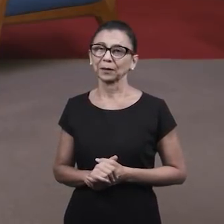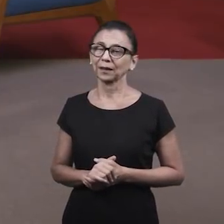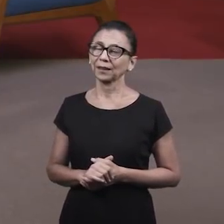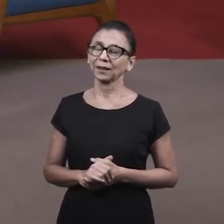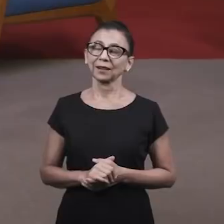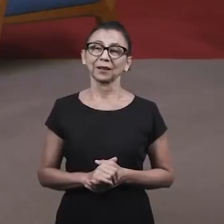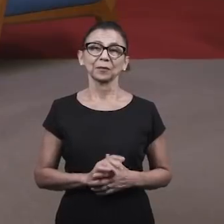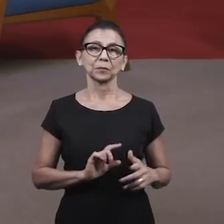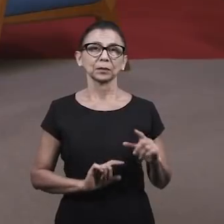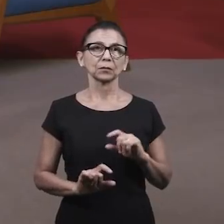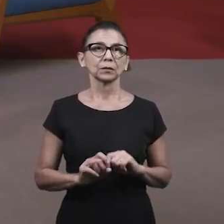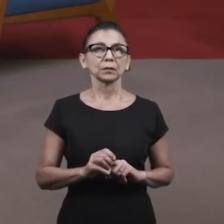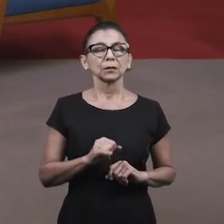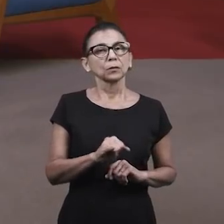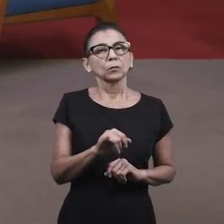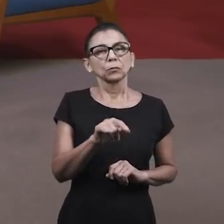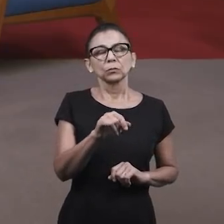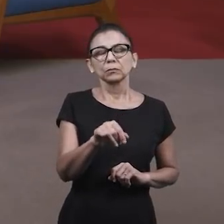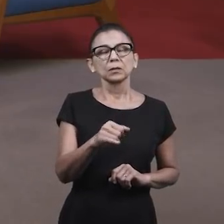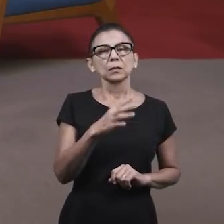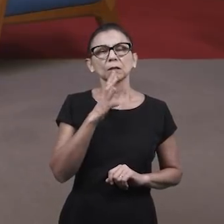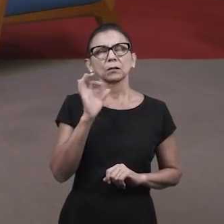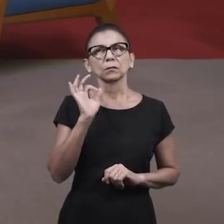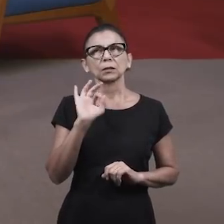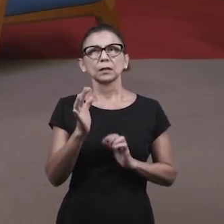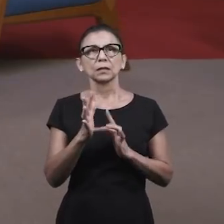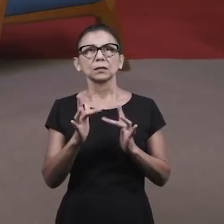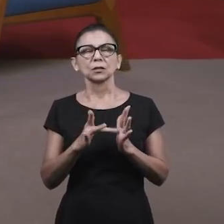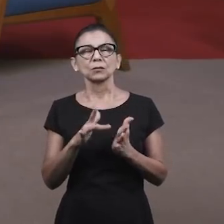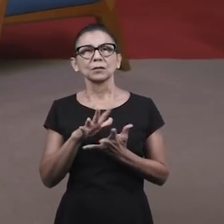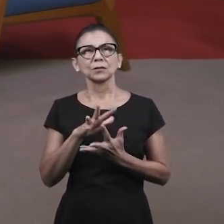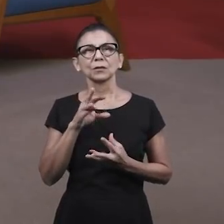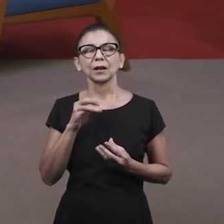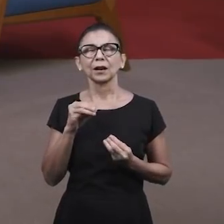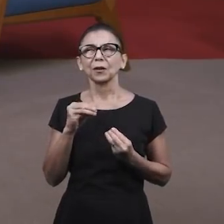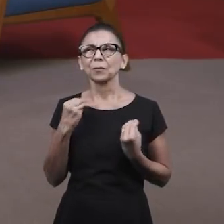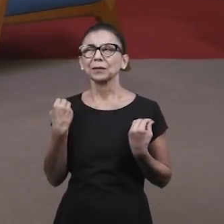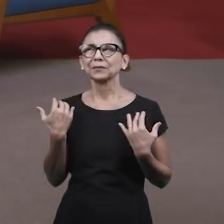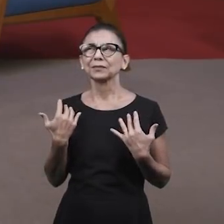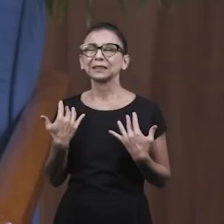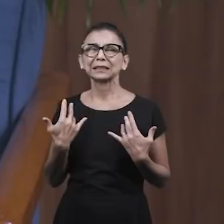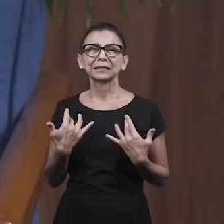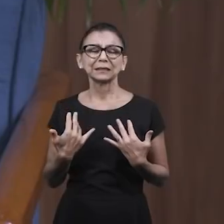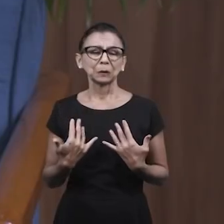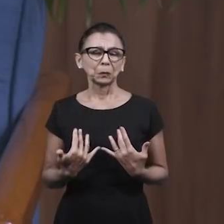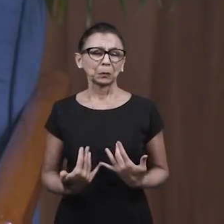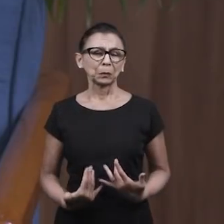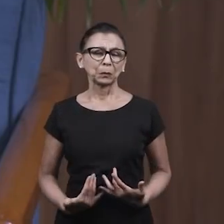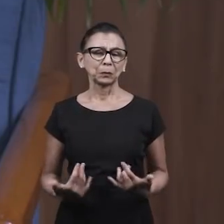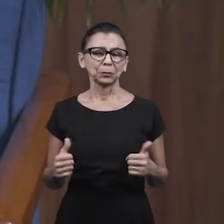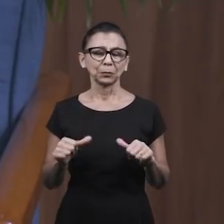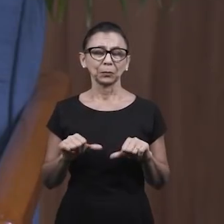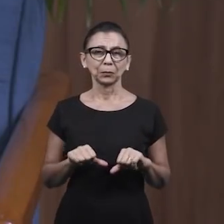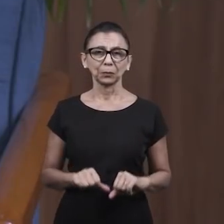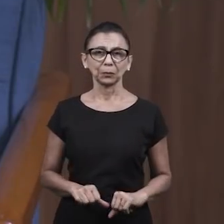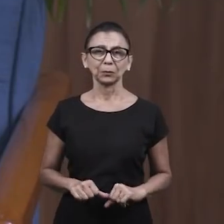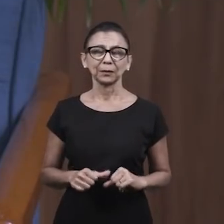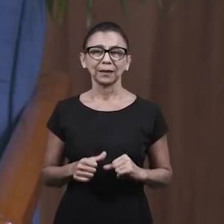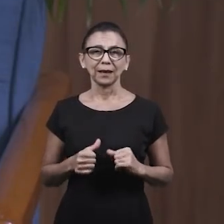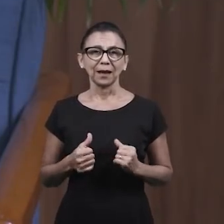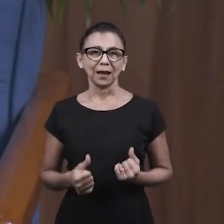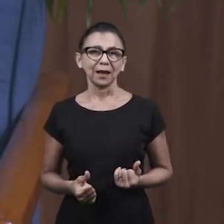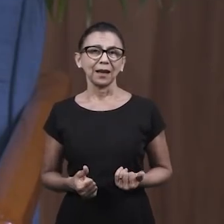à igreja. Ele só apareceu para aqueles que eram crentes nele. Amém. Há muitas lições nesse Há muita texto e coisa.